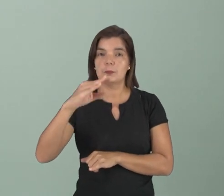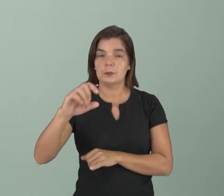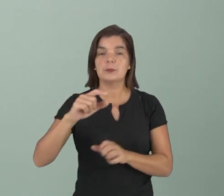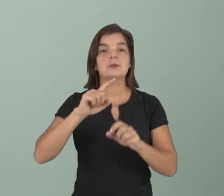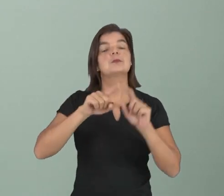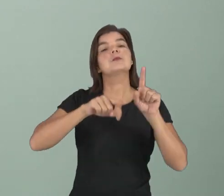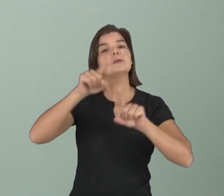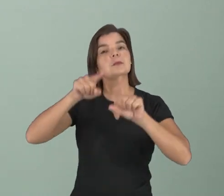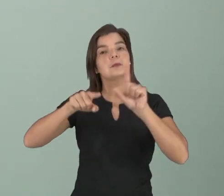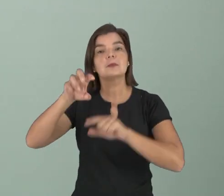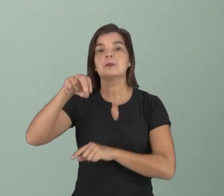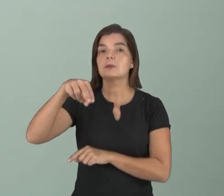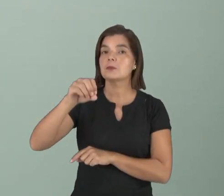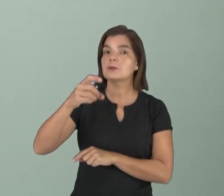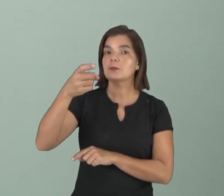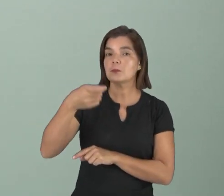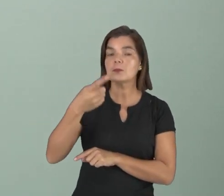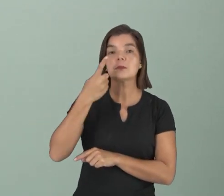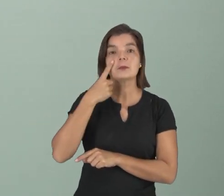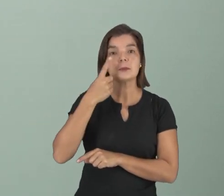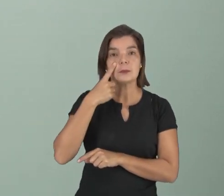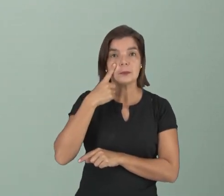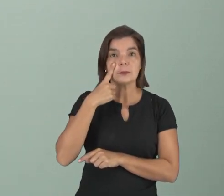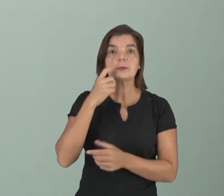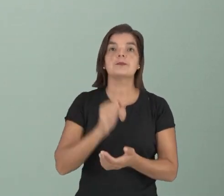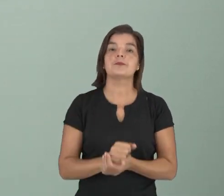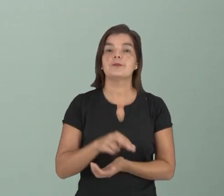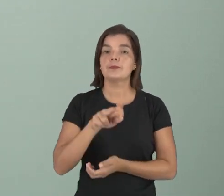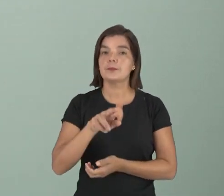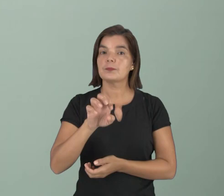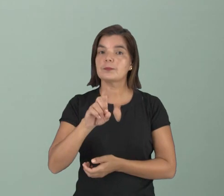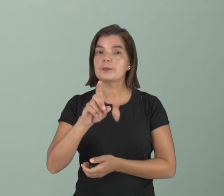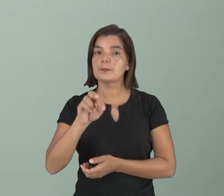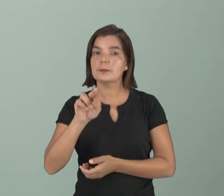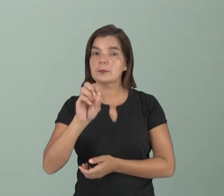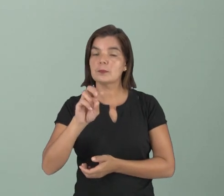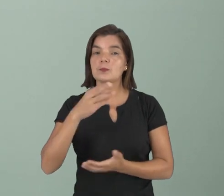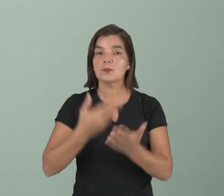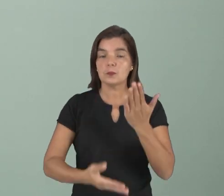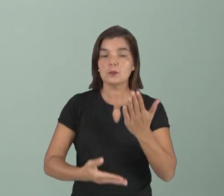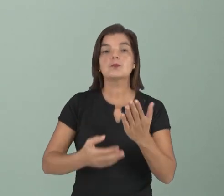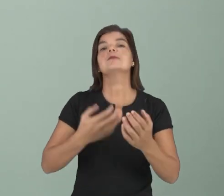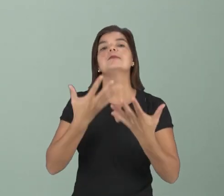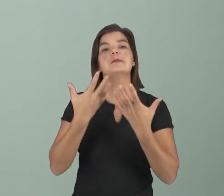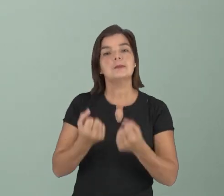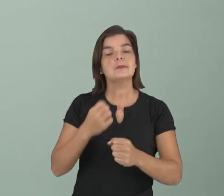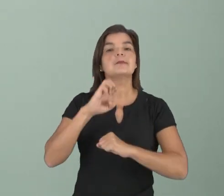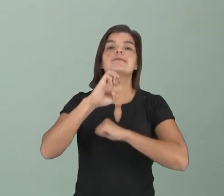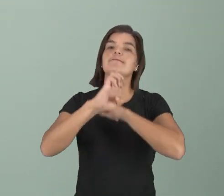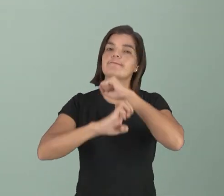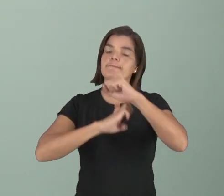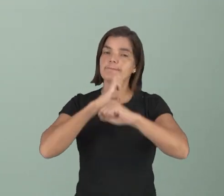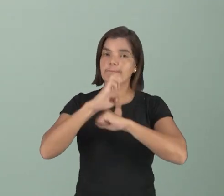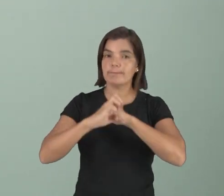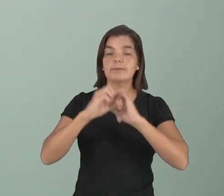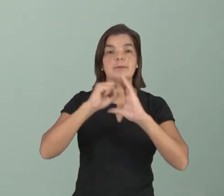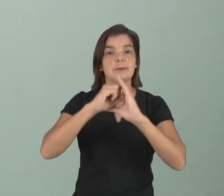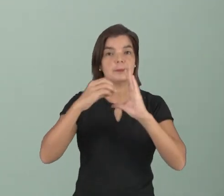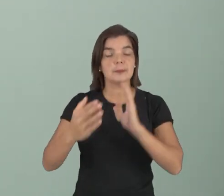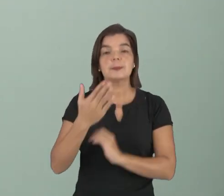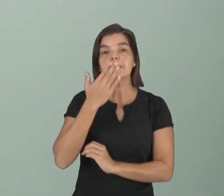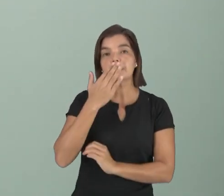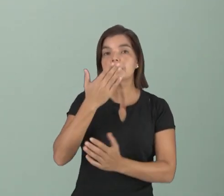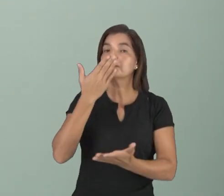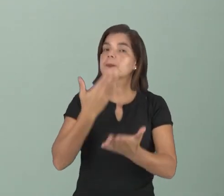de NOx e identificamos os agentes redutores e oxidantes dentro de uma reação característica que perde